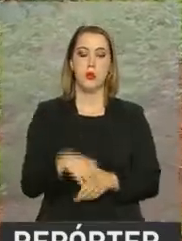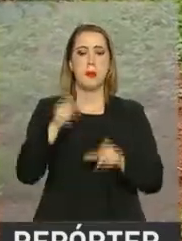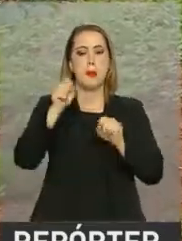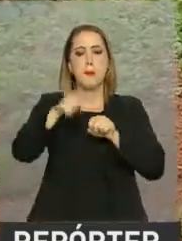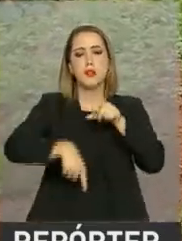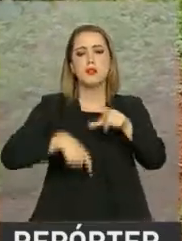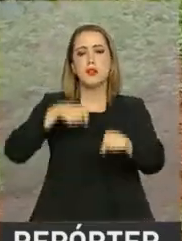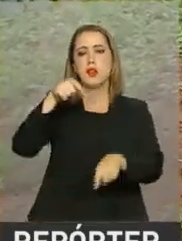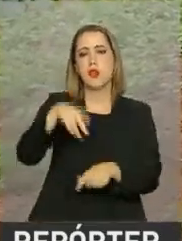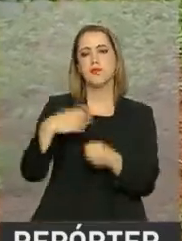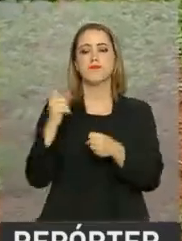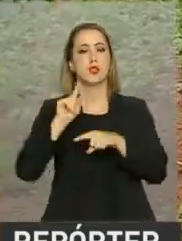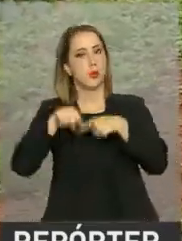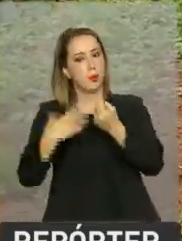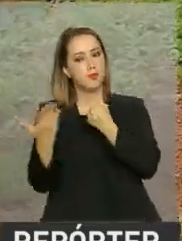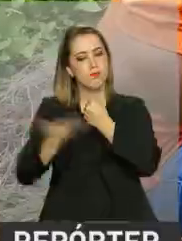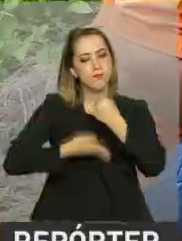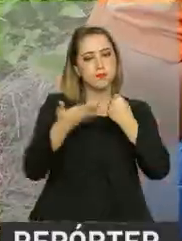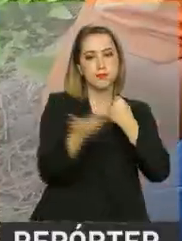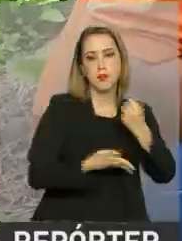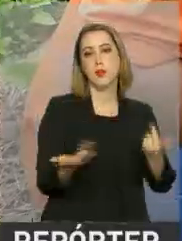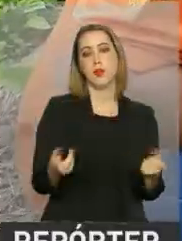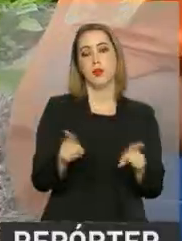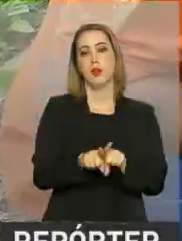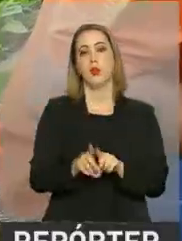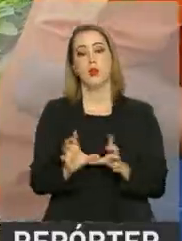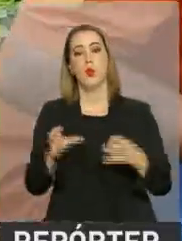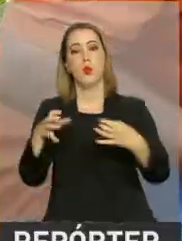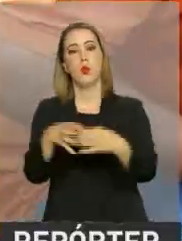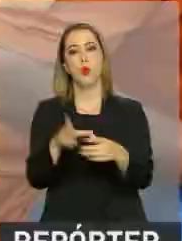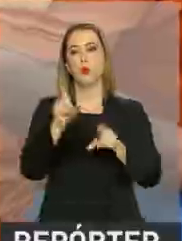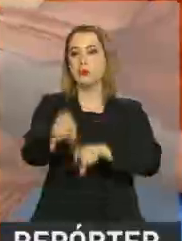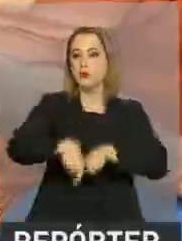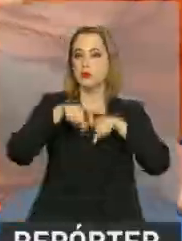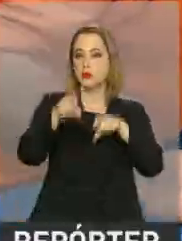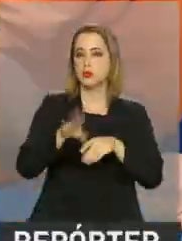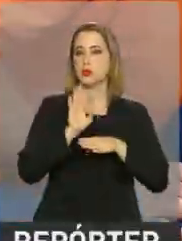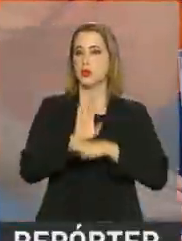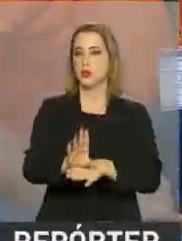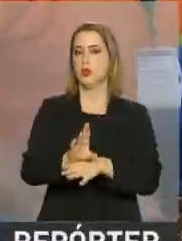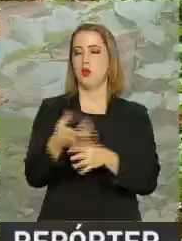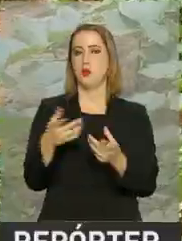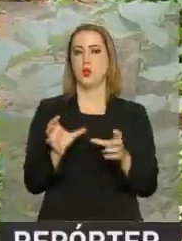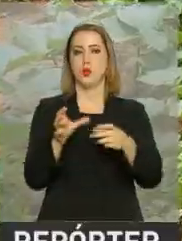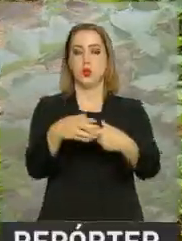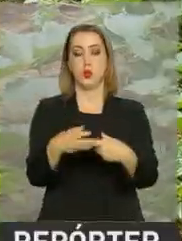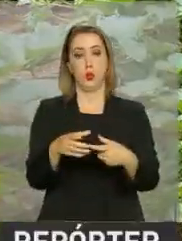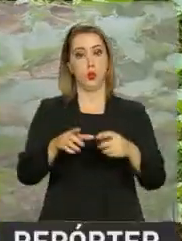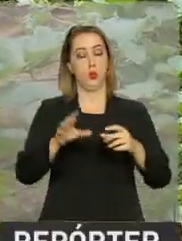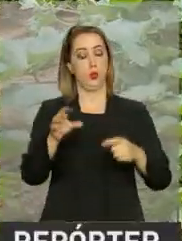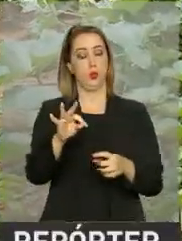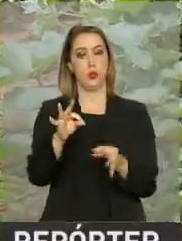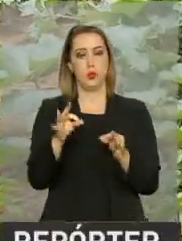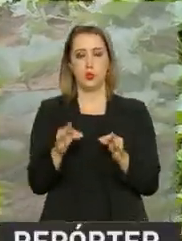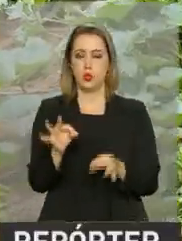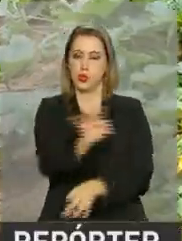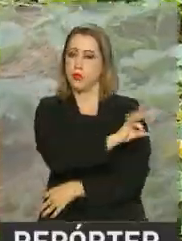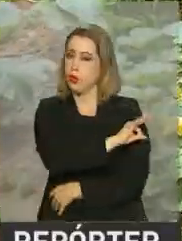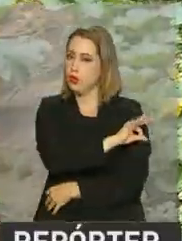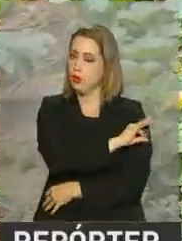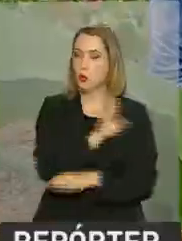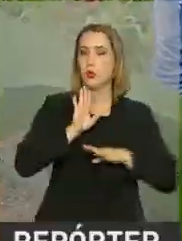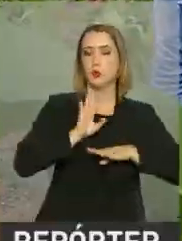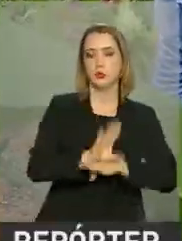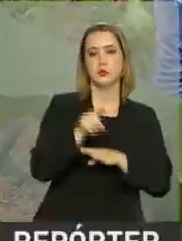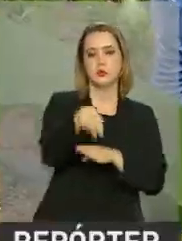e colher pequenos produtores de todo o país contam com o apoio dos chamados extensionistas são técnicos que apóiam